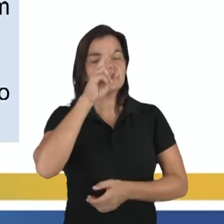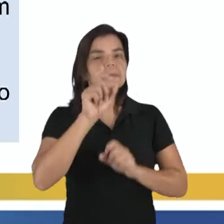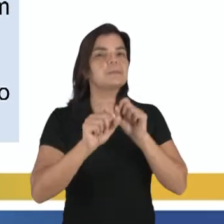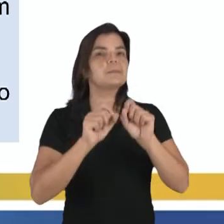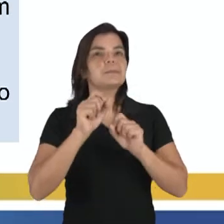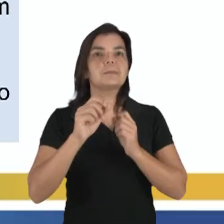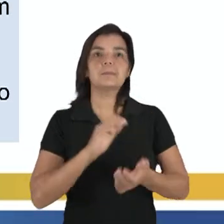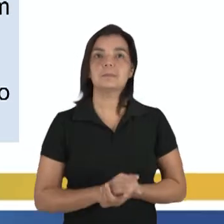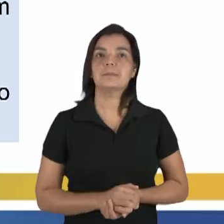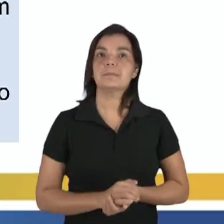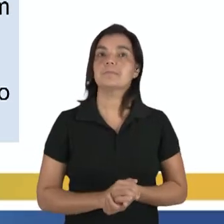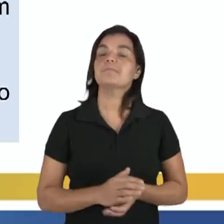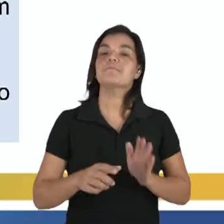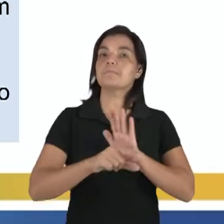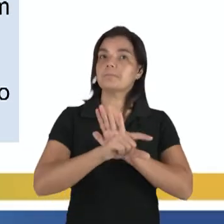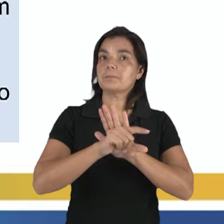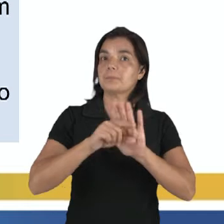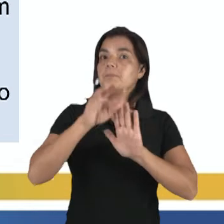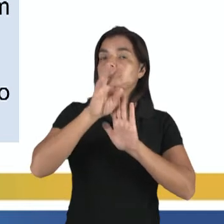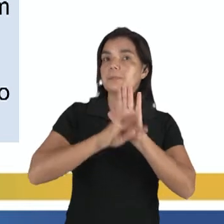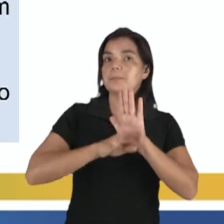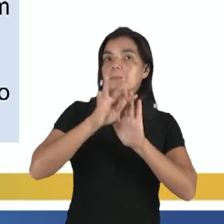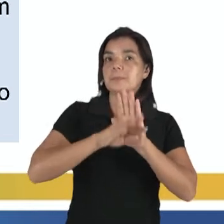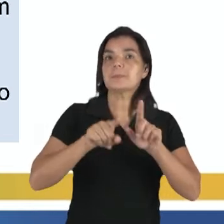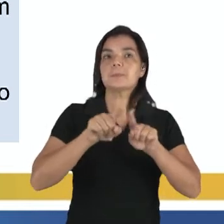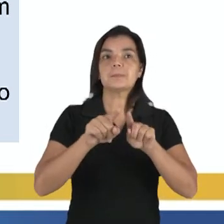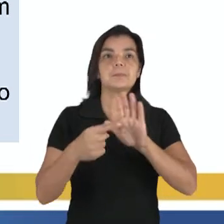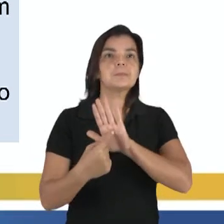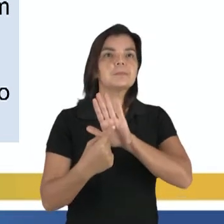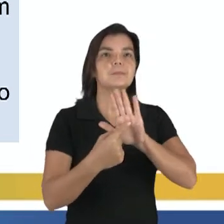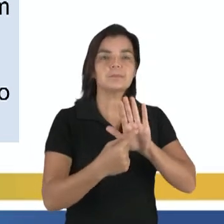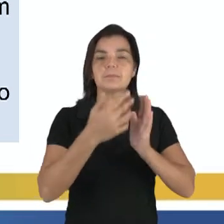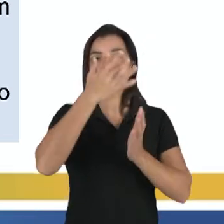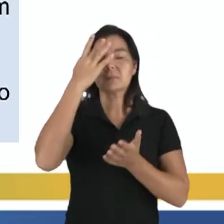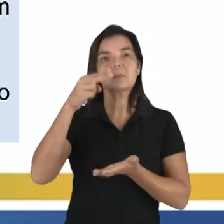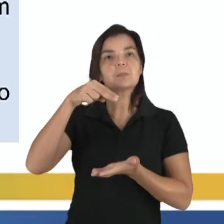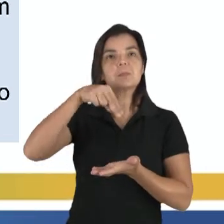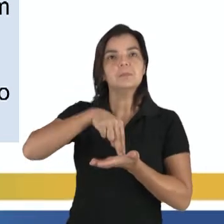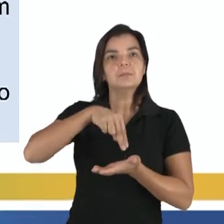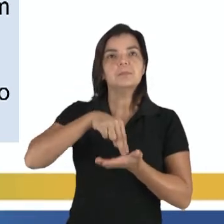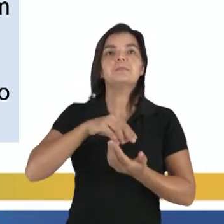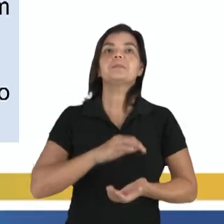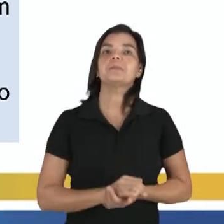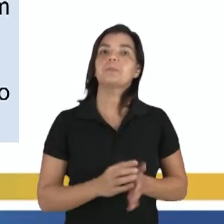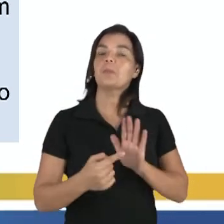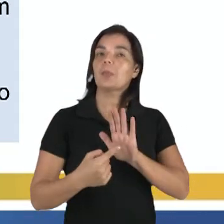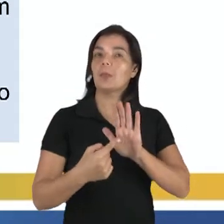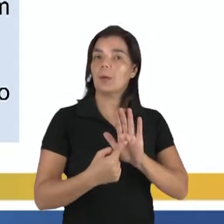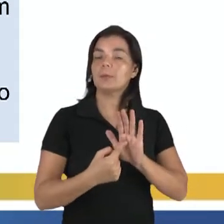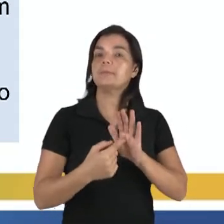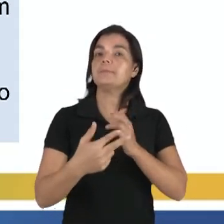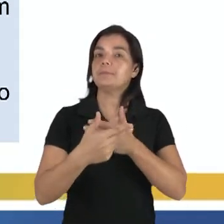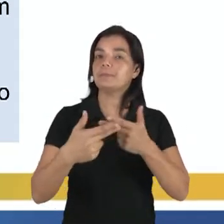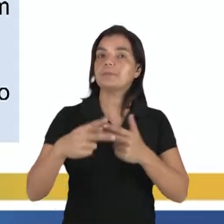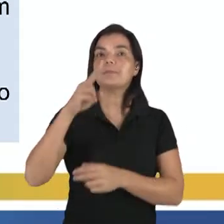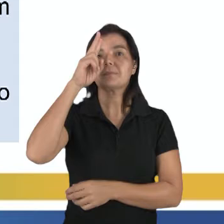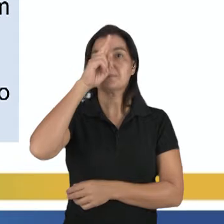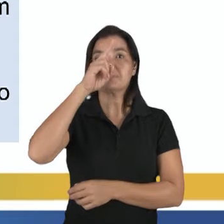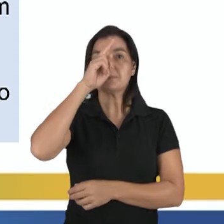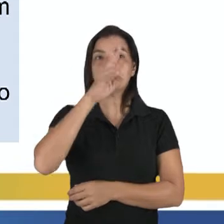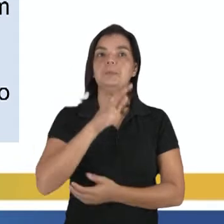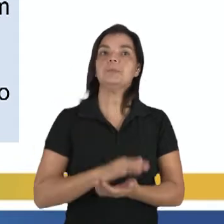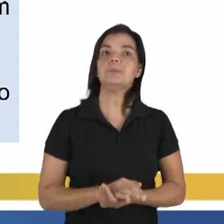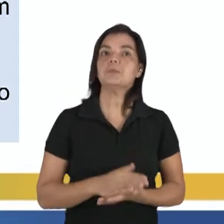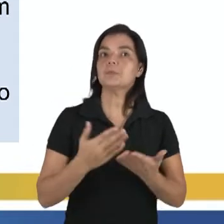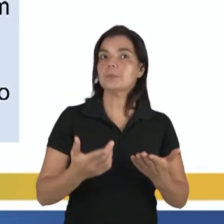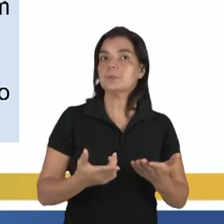que seria. É a parte do texto em que são apresentados alguns personagens e expostas algumas circunstâncias da